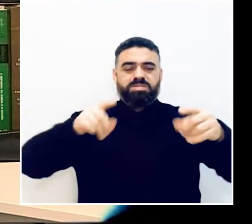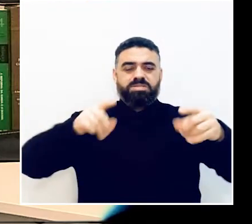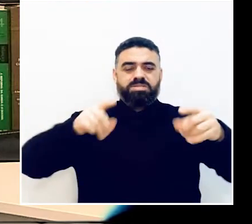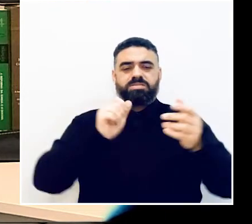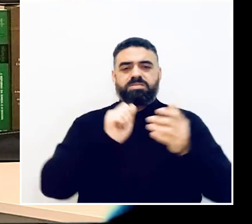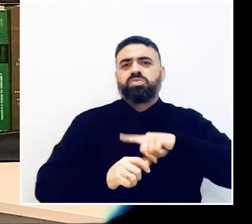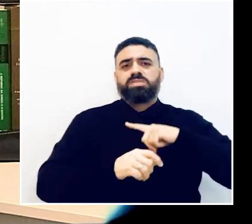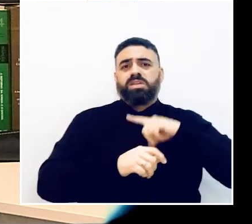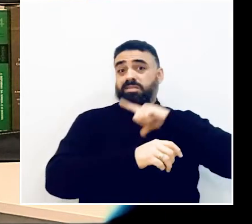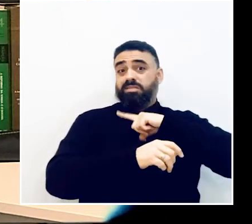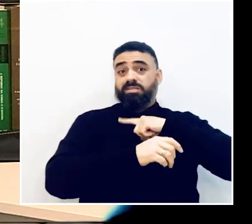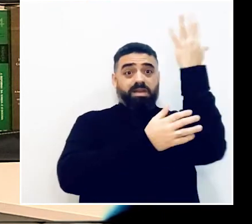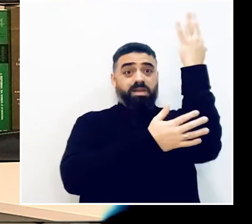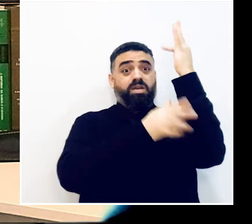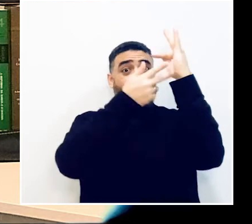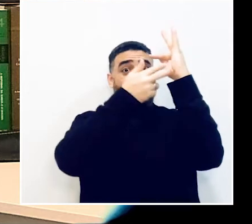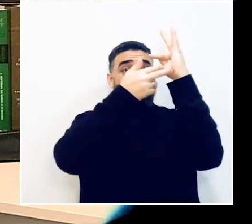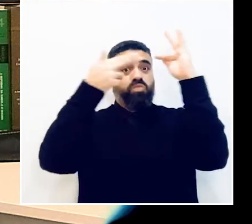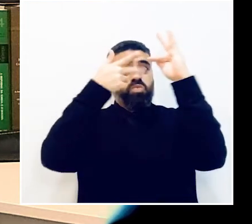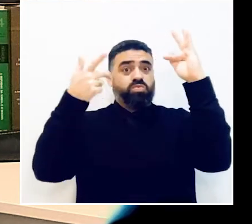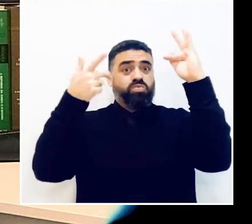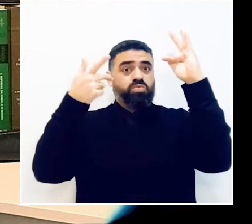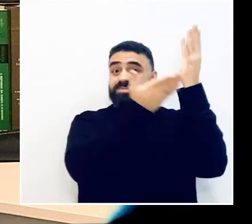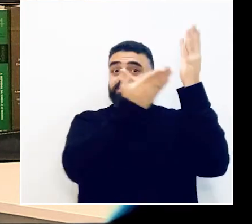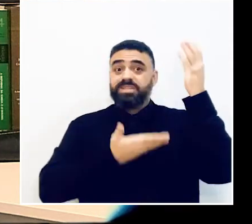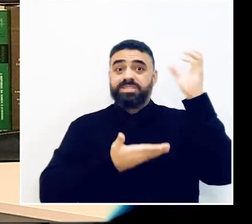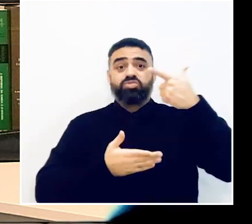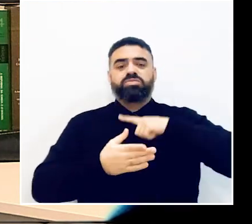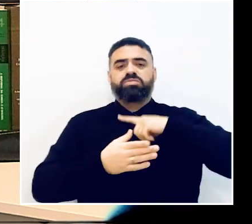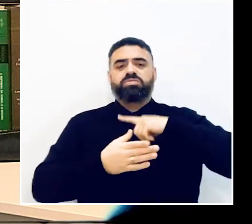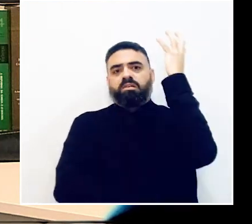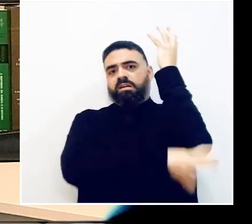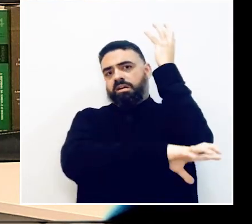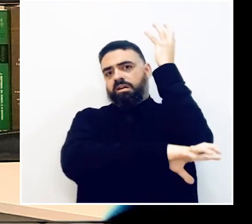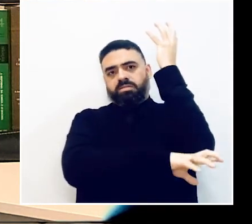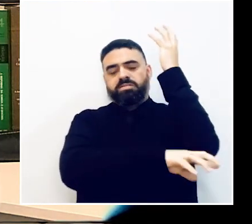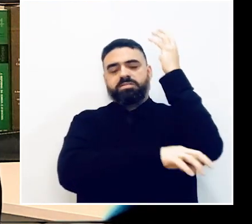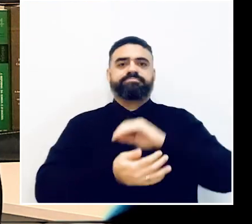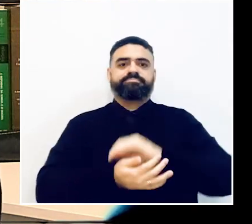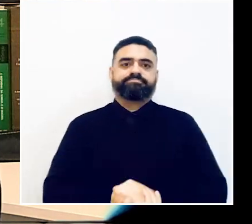Você nunca vai conseguir ter um fruto se não tiver uma raiz.